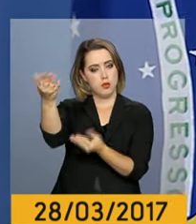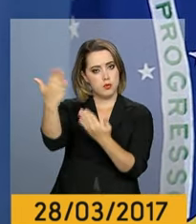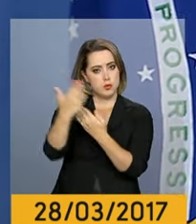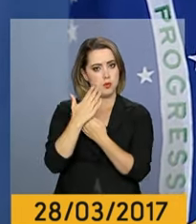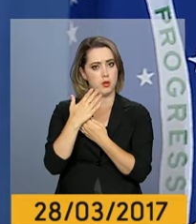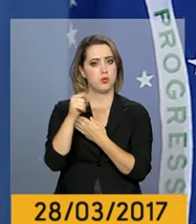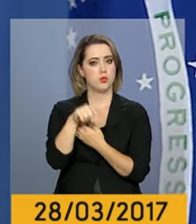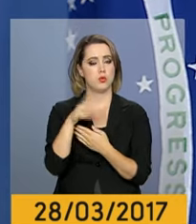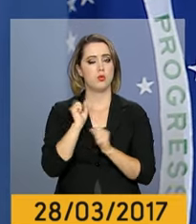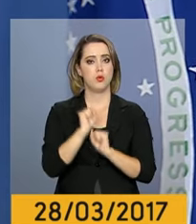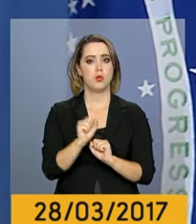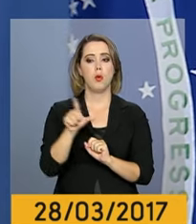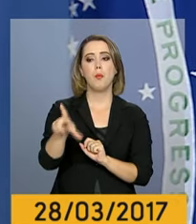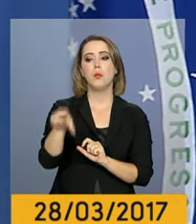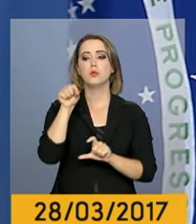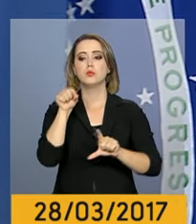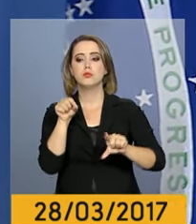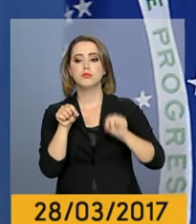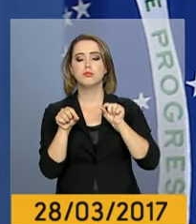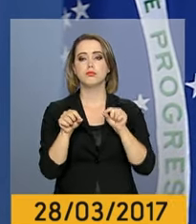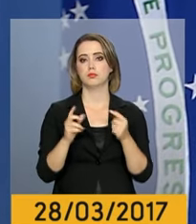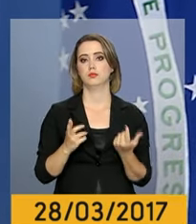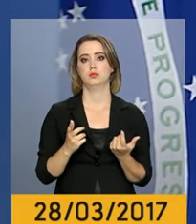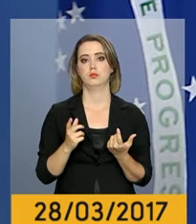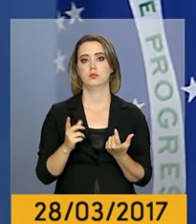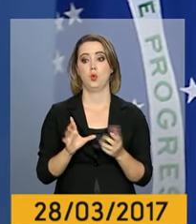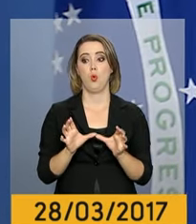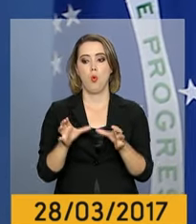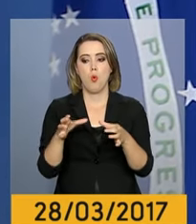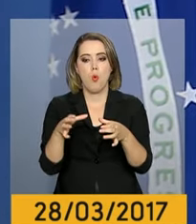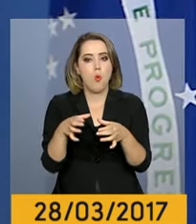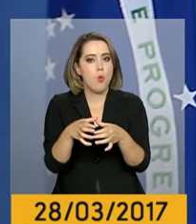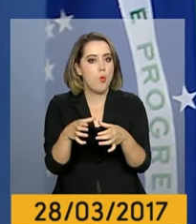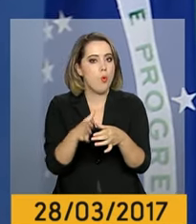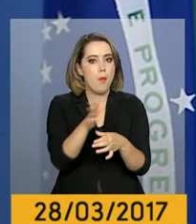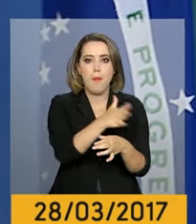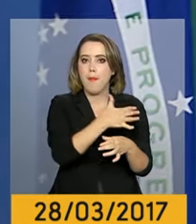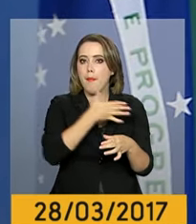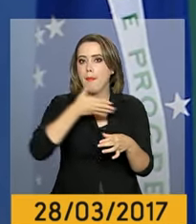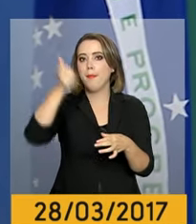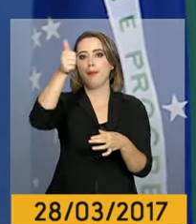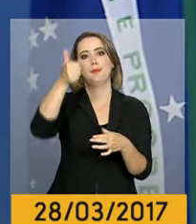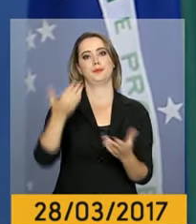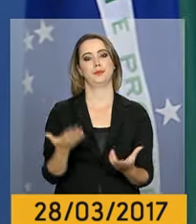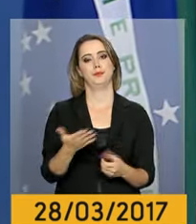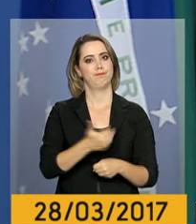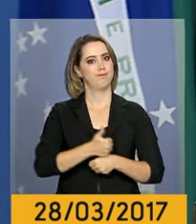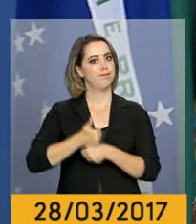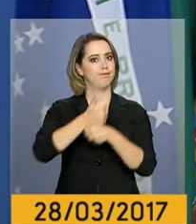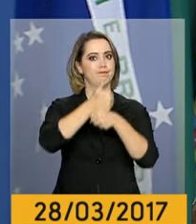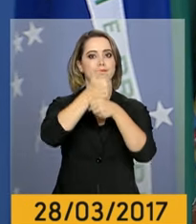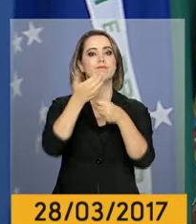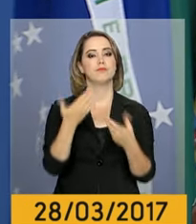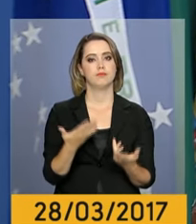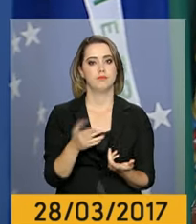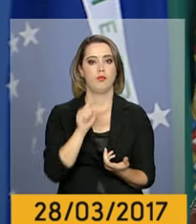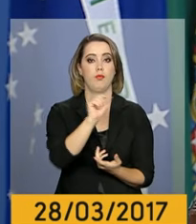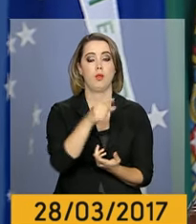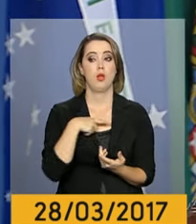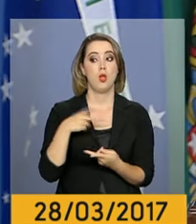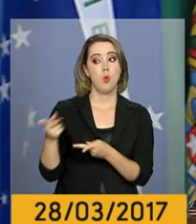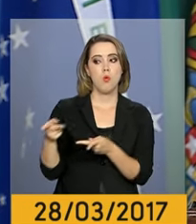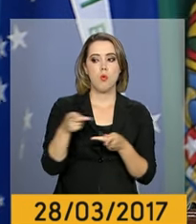pude escolher uma equipe da melhor qualificação e quando